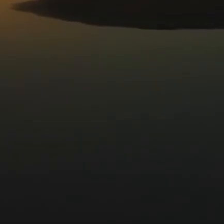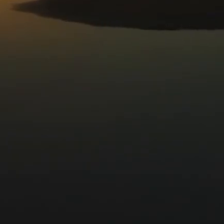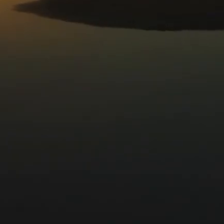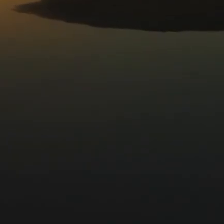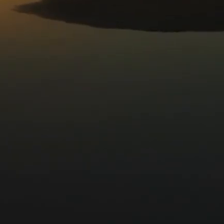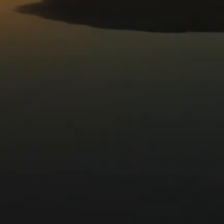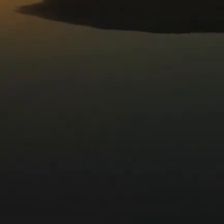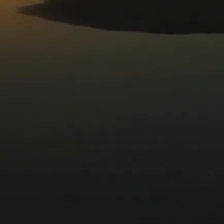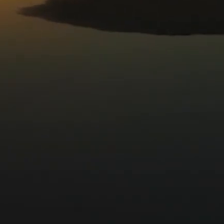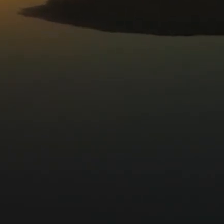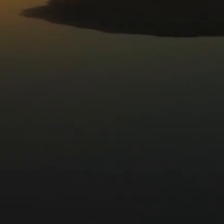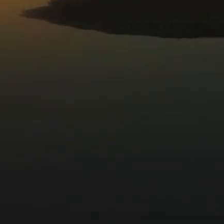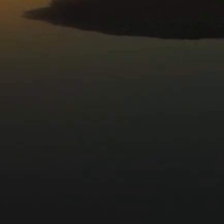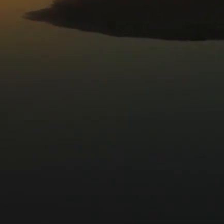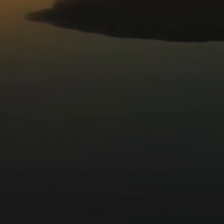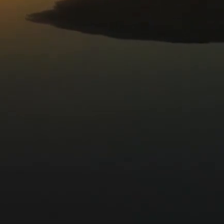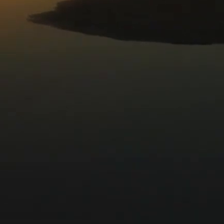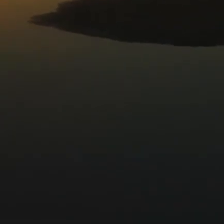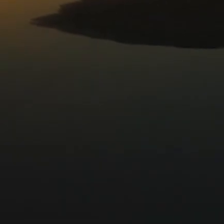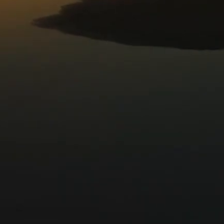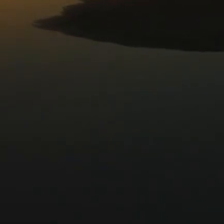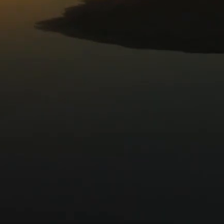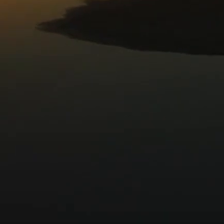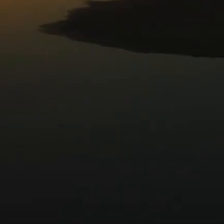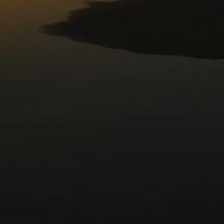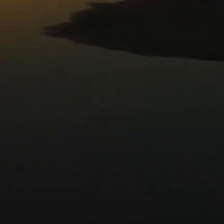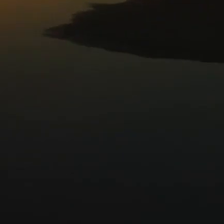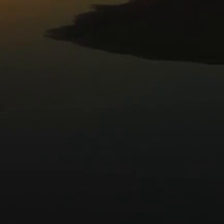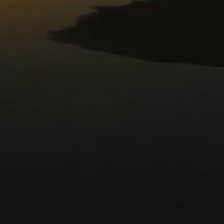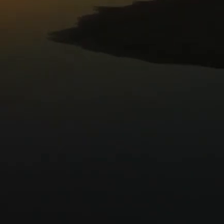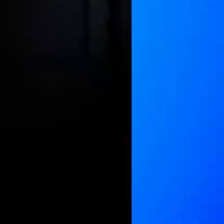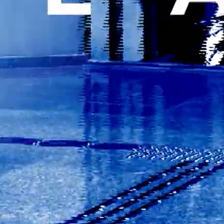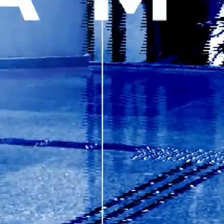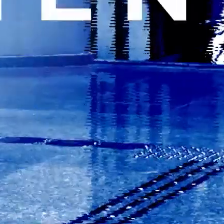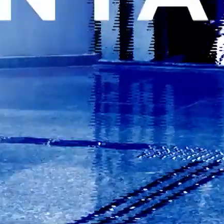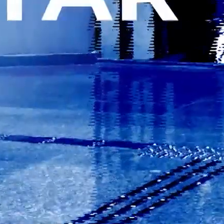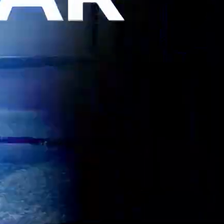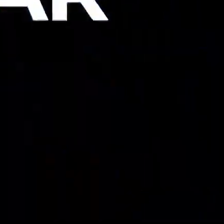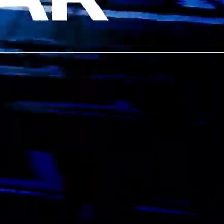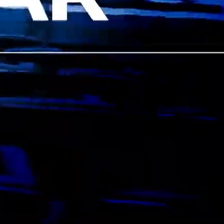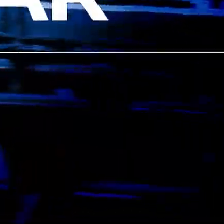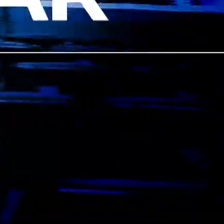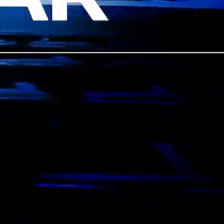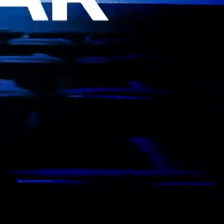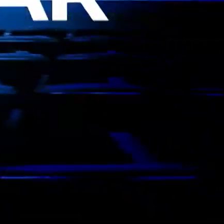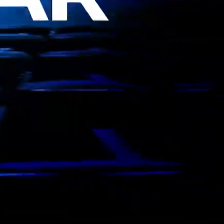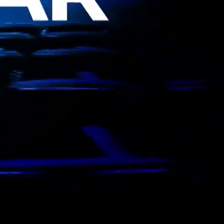Assembleia Legislativa de Mato Grosso do Sul, um estado do Pantanal.